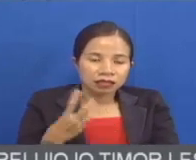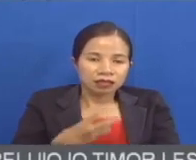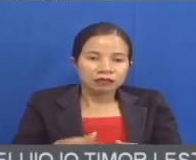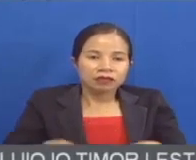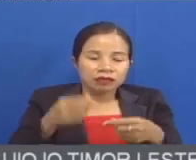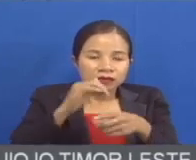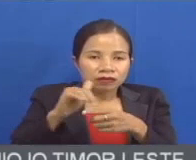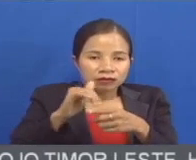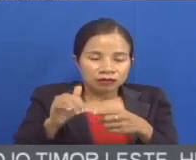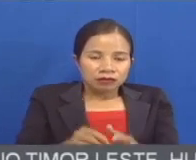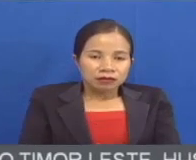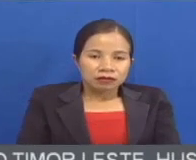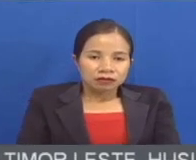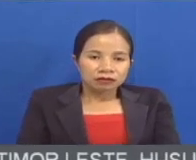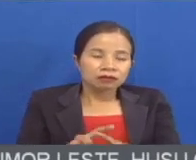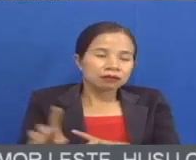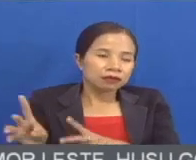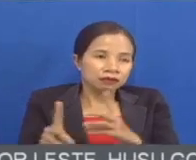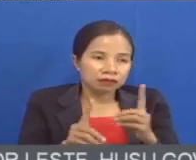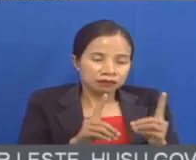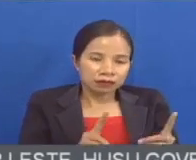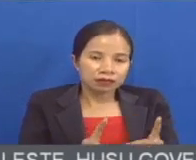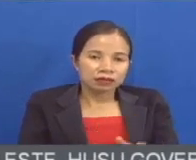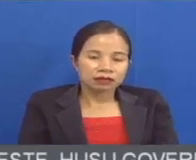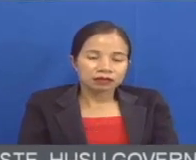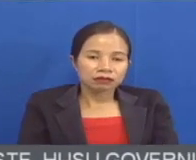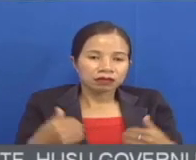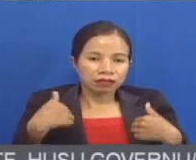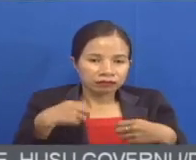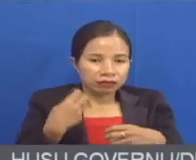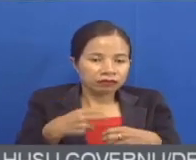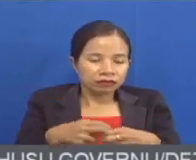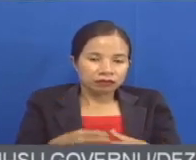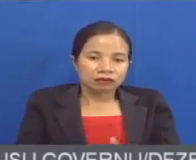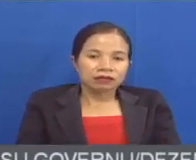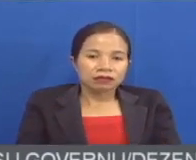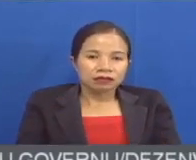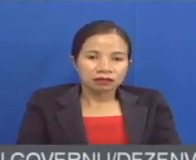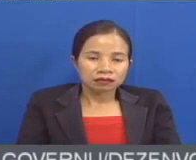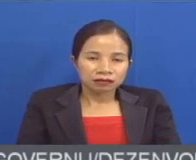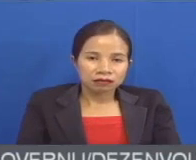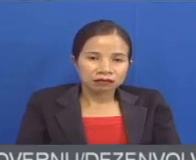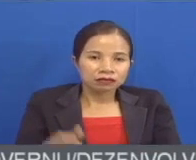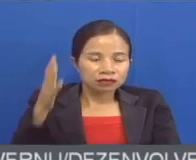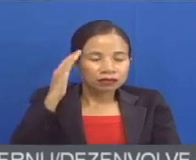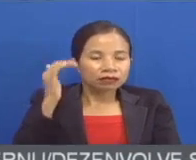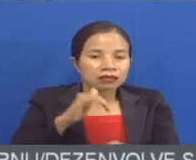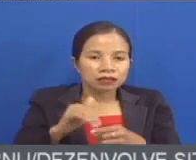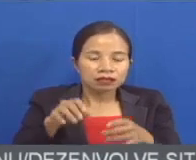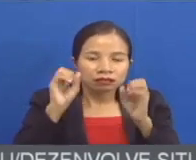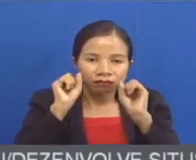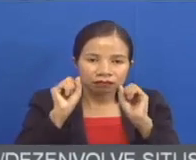uma formação, mas a implementação e a dificuldades. Então, o Liusi refrescar treino, o Nune